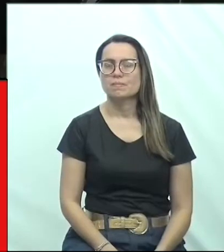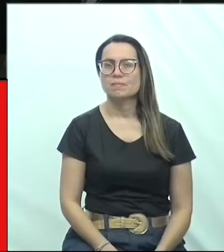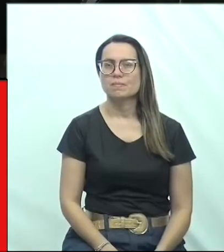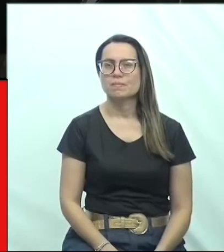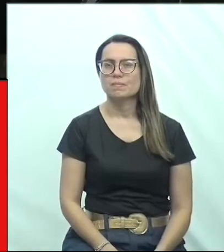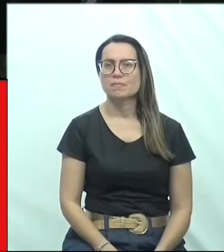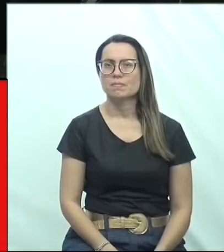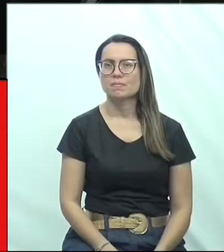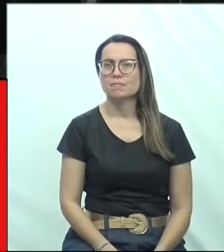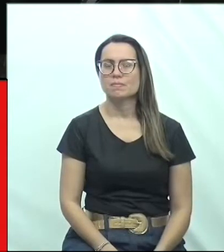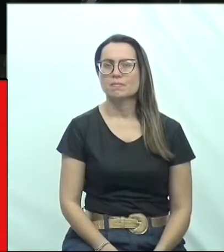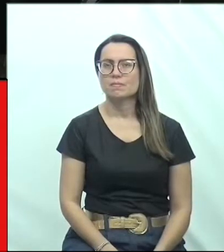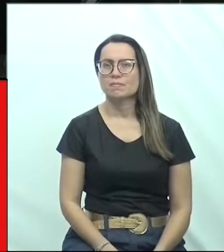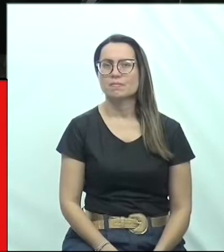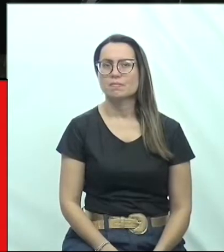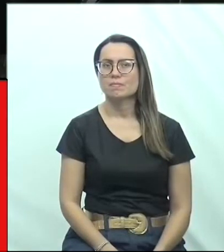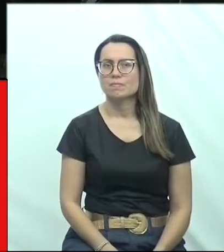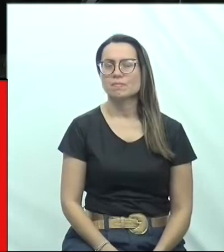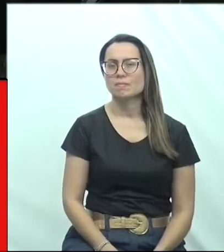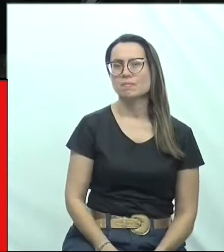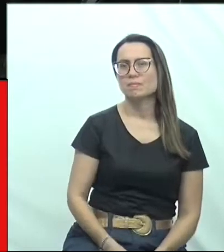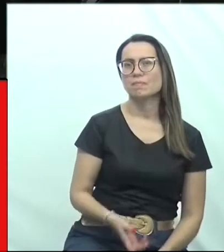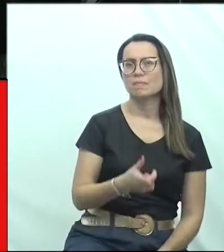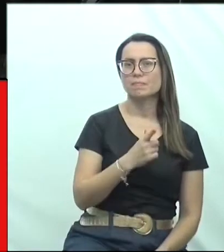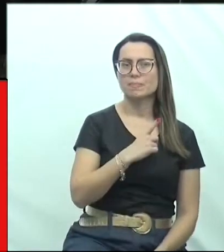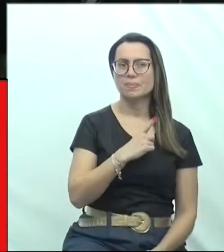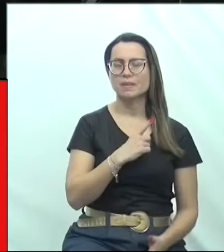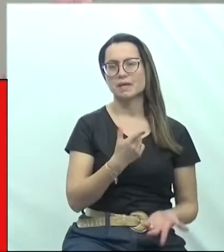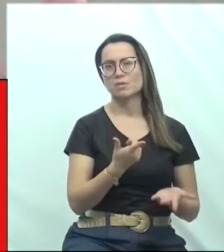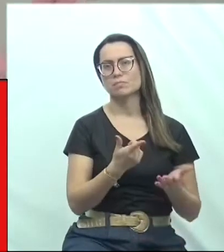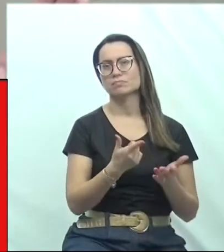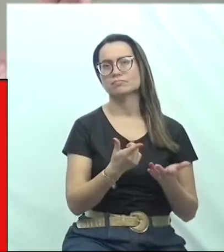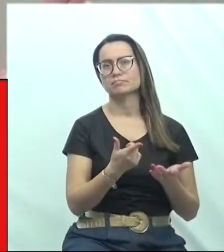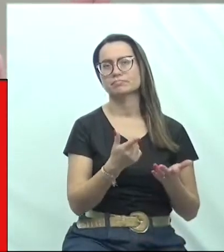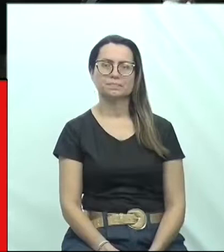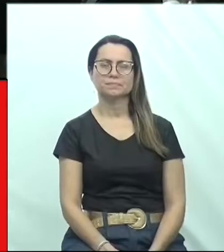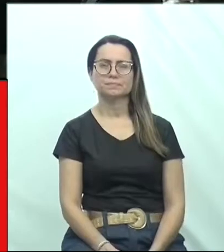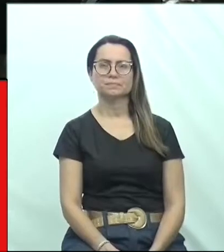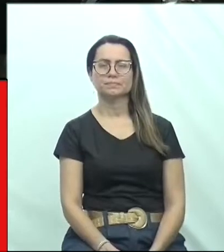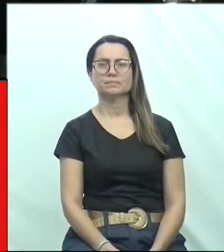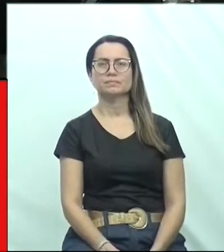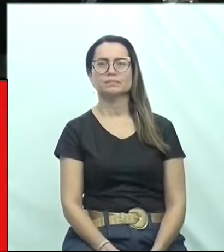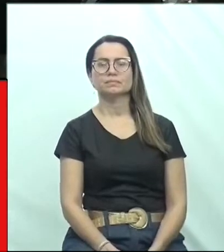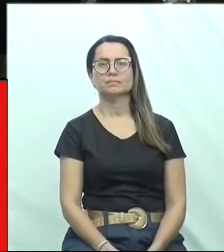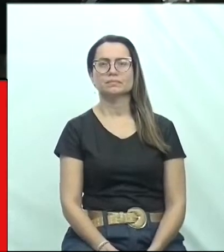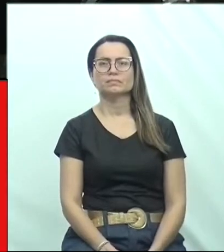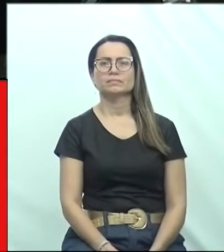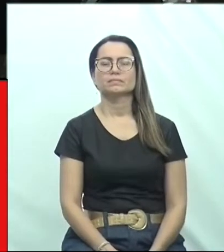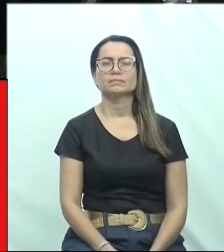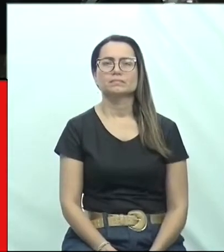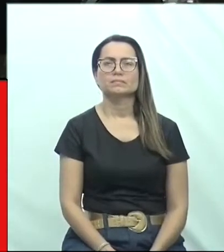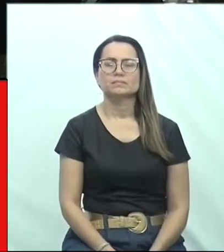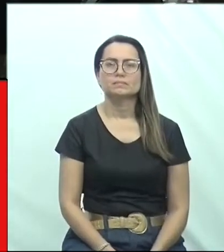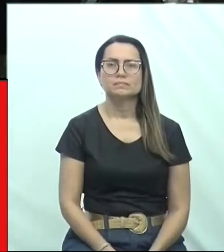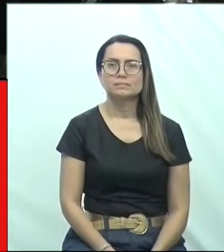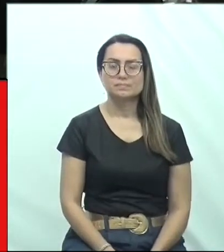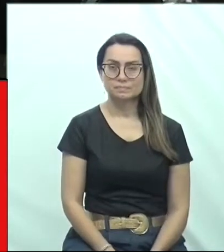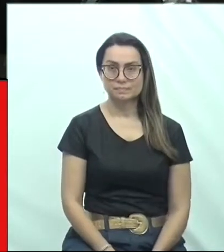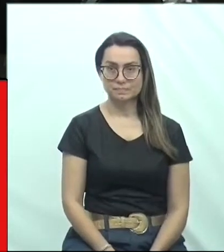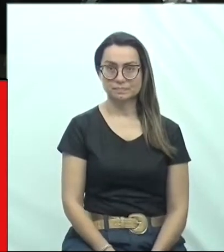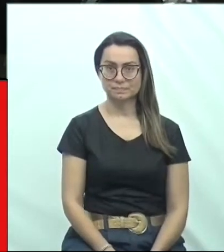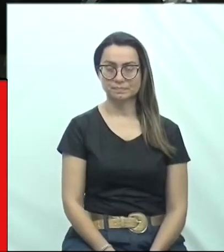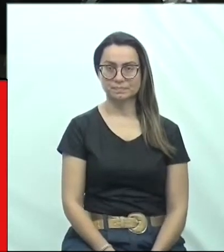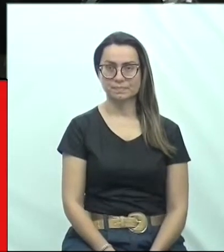utiliza de aferição, tá? Que é em laboratório, que é quando a gente precisa de uma resolução muito... Mas eu quero deixar bem claro que aquela unidade ali é uma